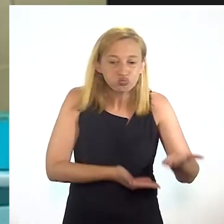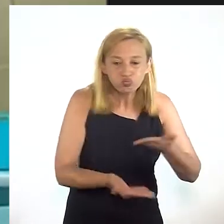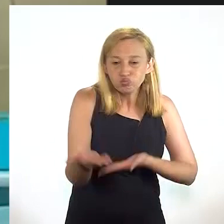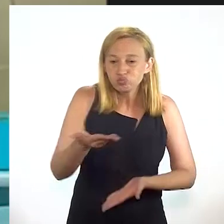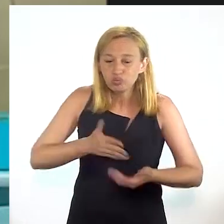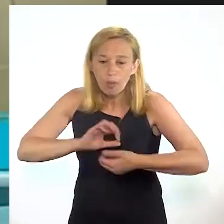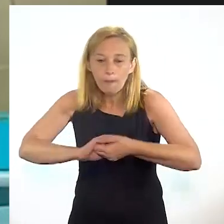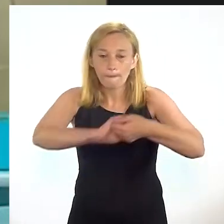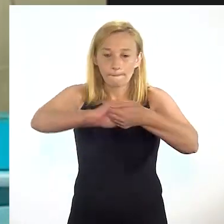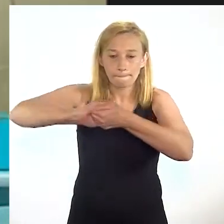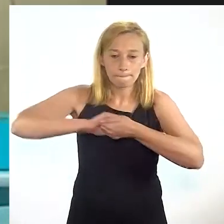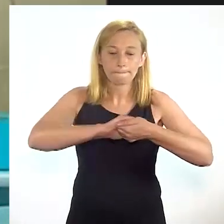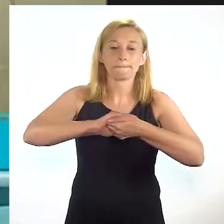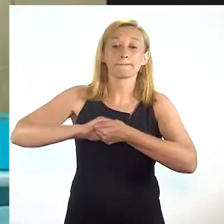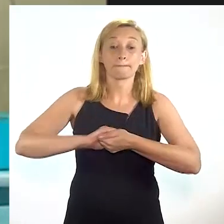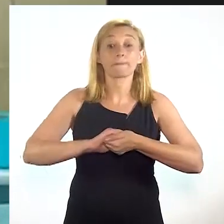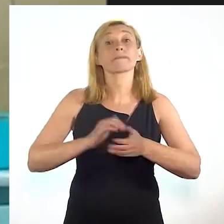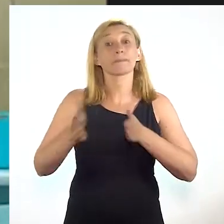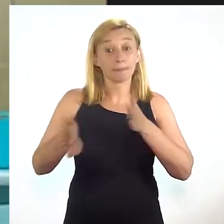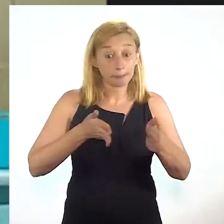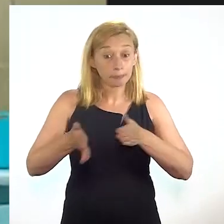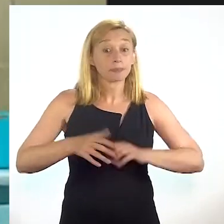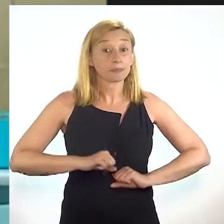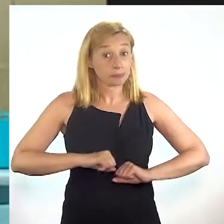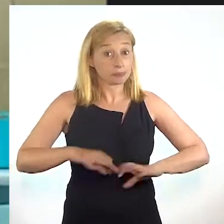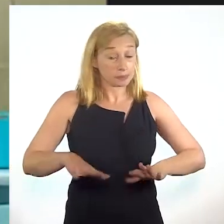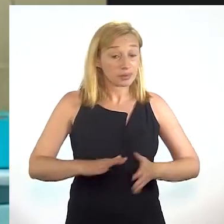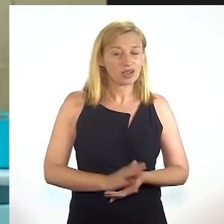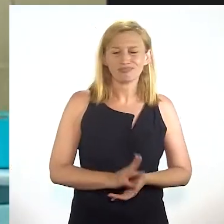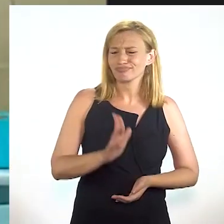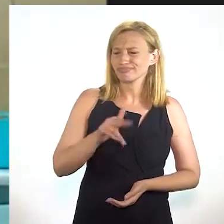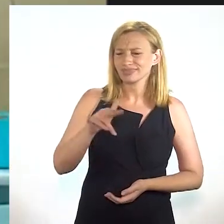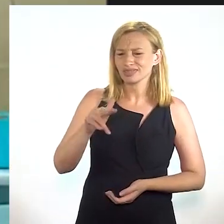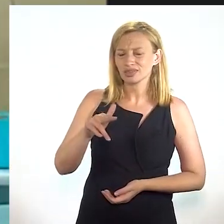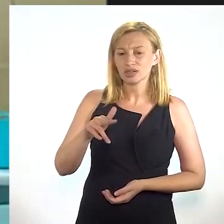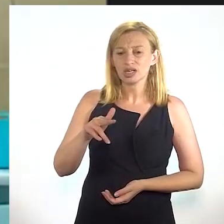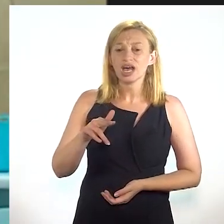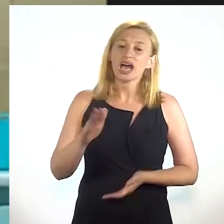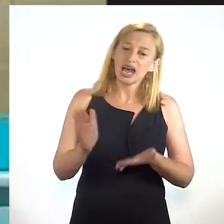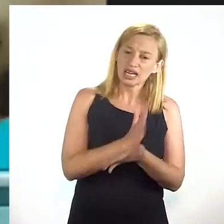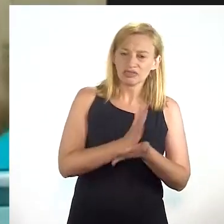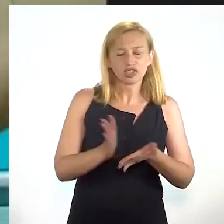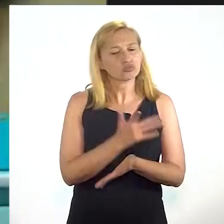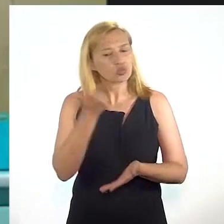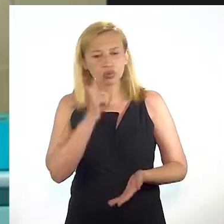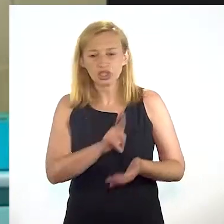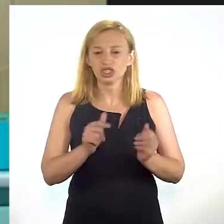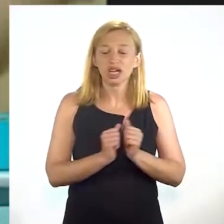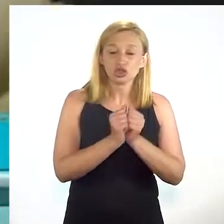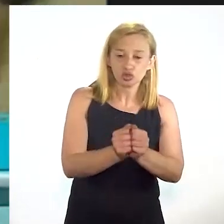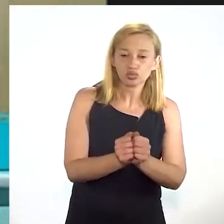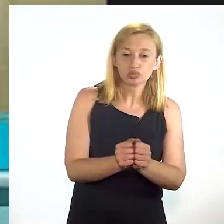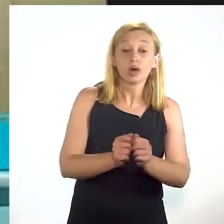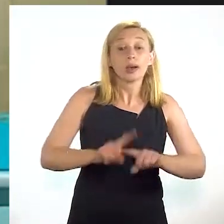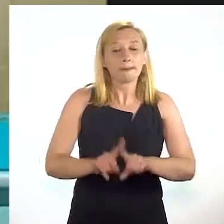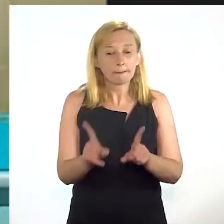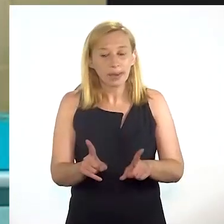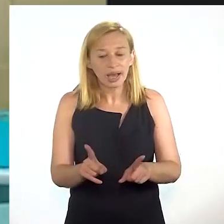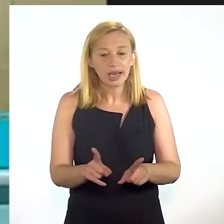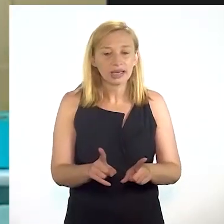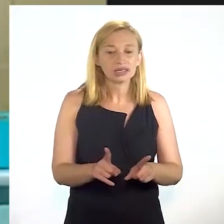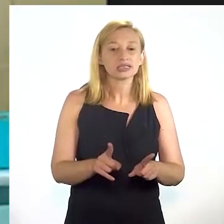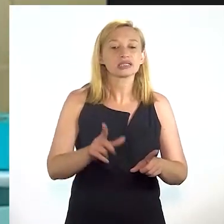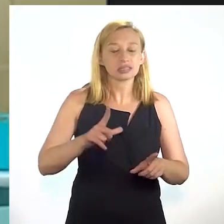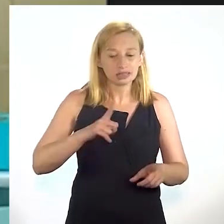mesmo uns dos outros, nos dar as mãos, como a gente fez nesse período. Nem sempre conseguimos estar juntos o